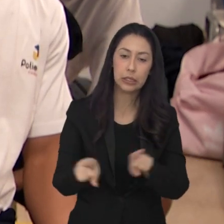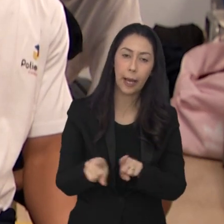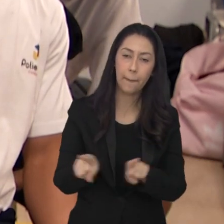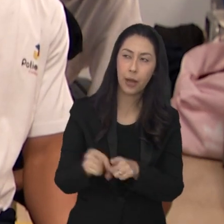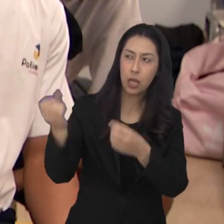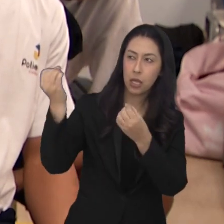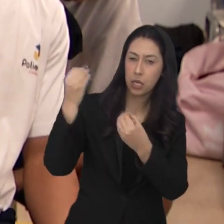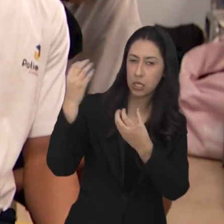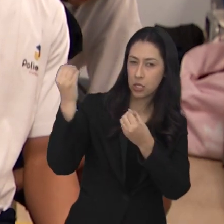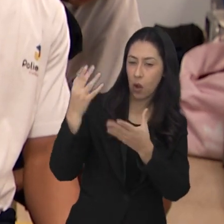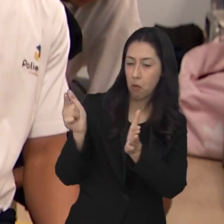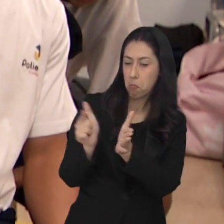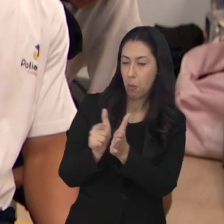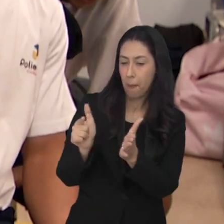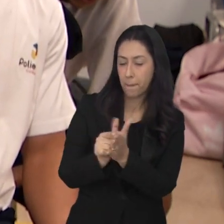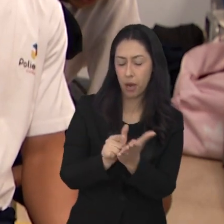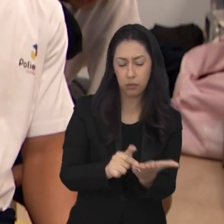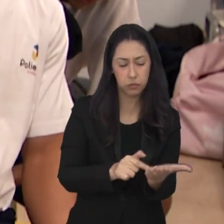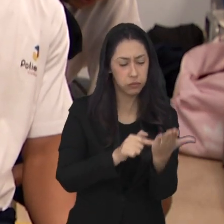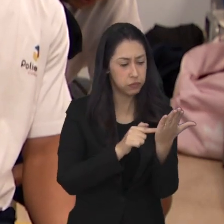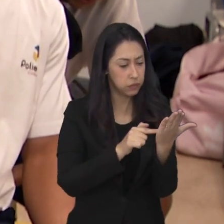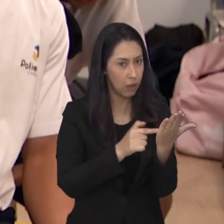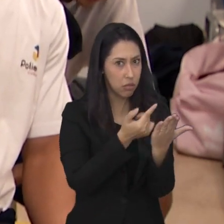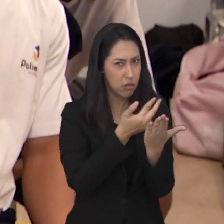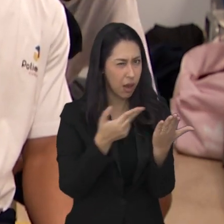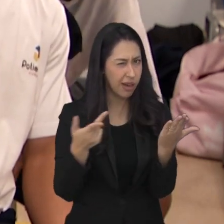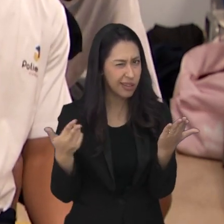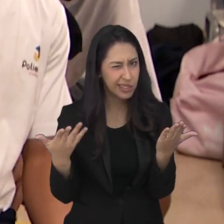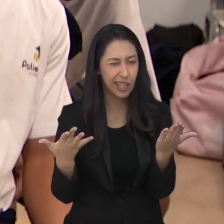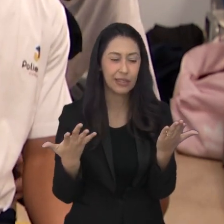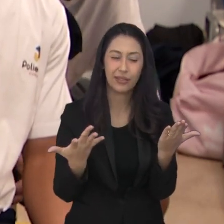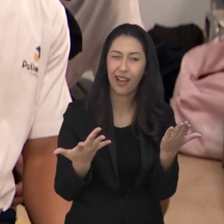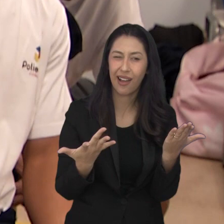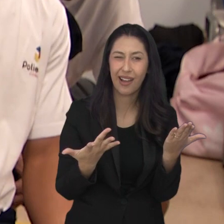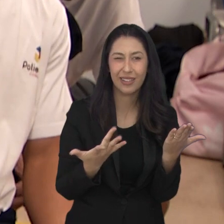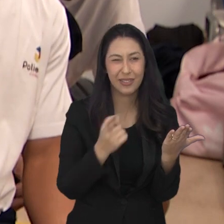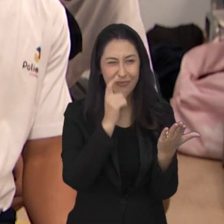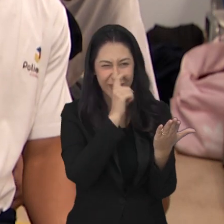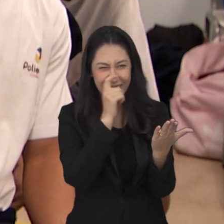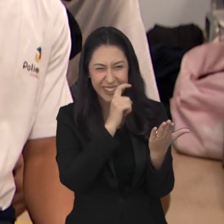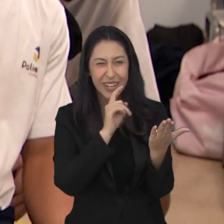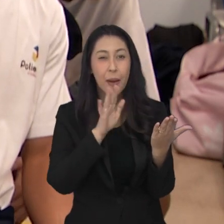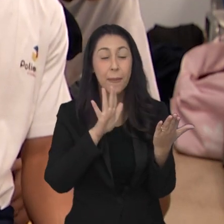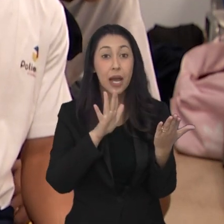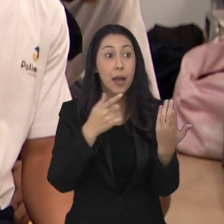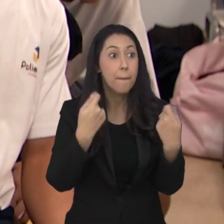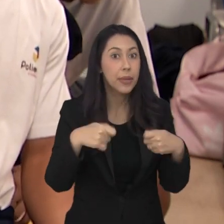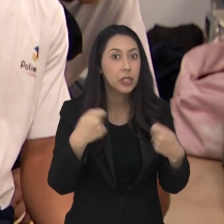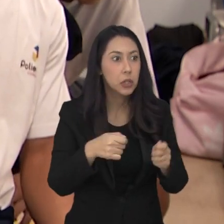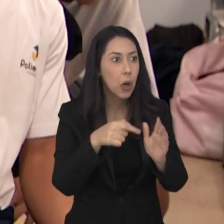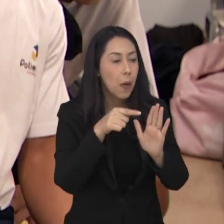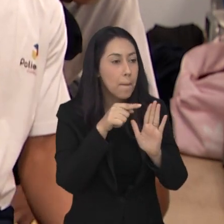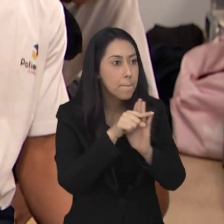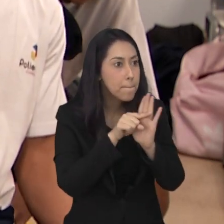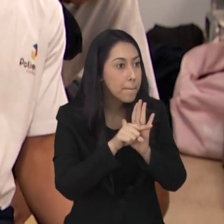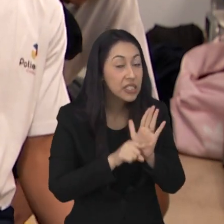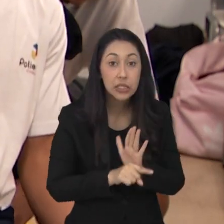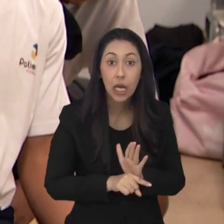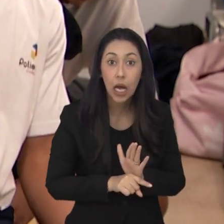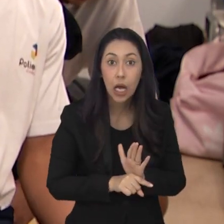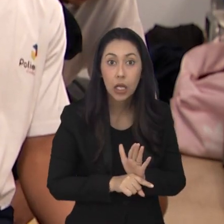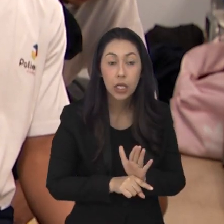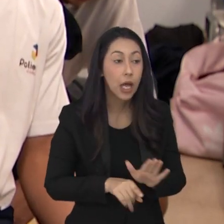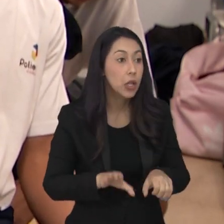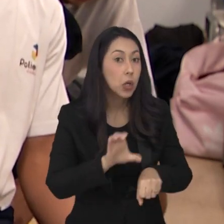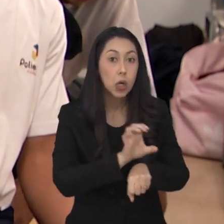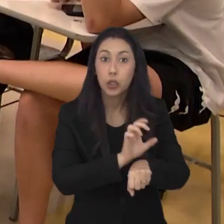pra gente uma folha com alguns casos ficcionais assim, e a gente teve que procurar no Código Penal o que a gente achava que